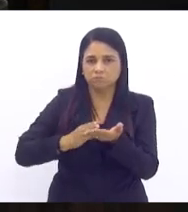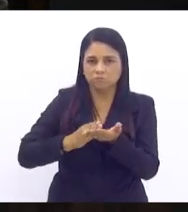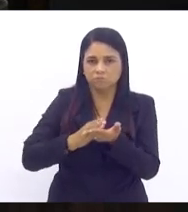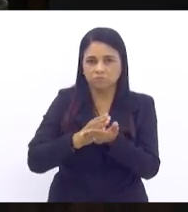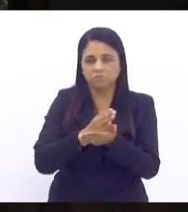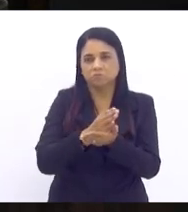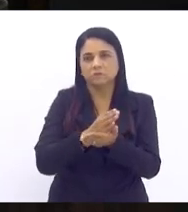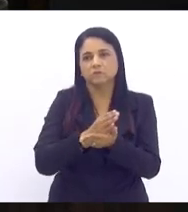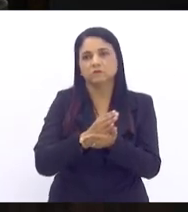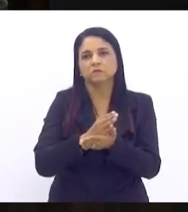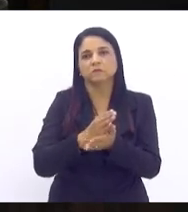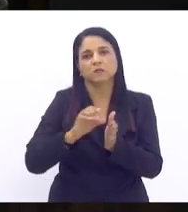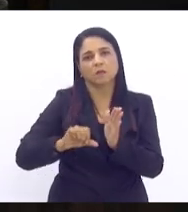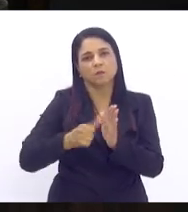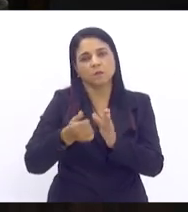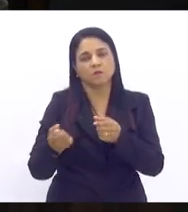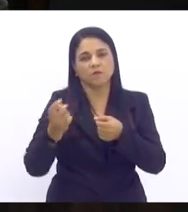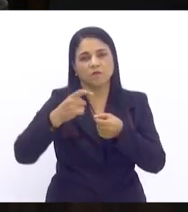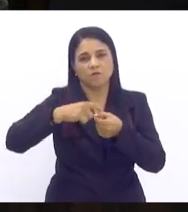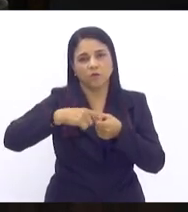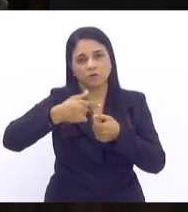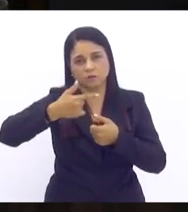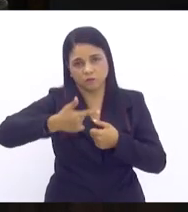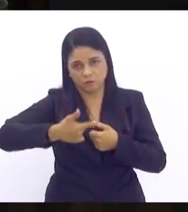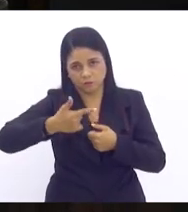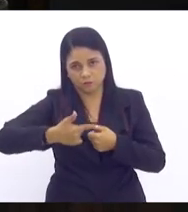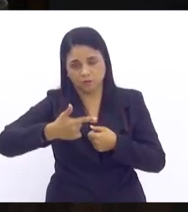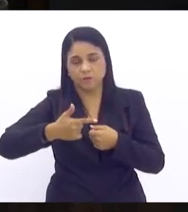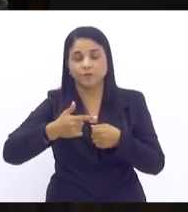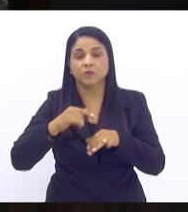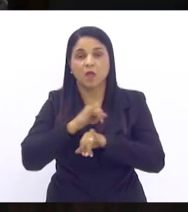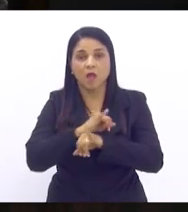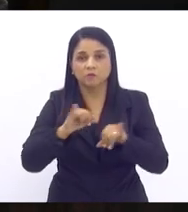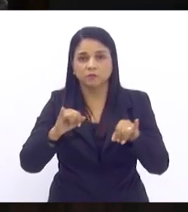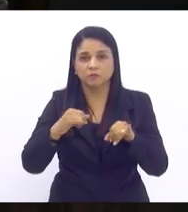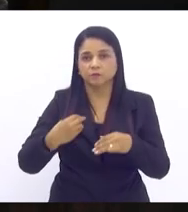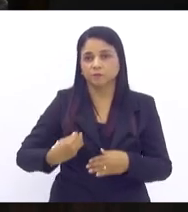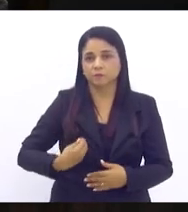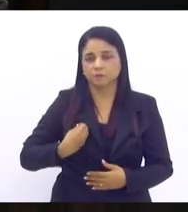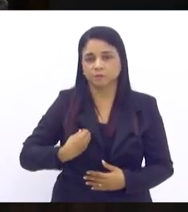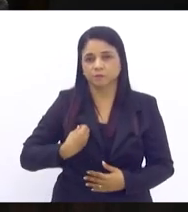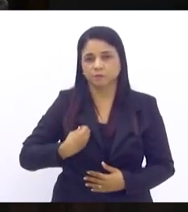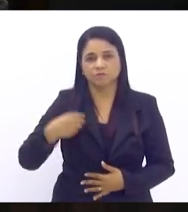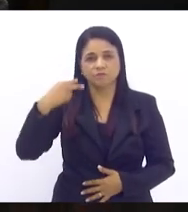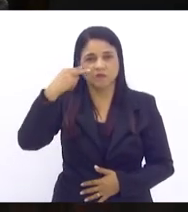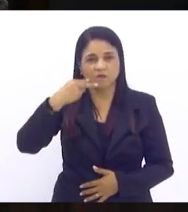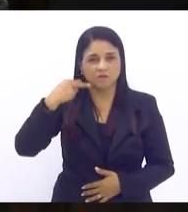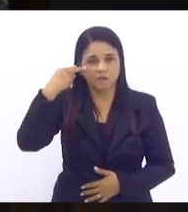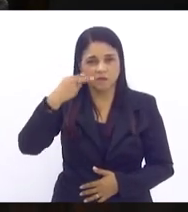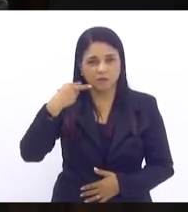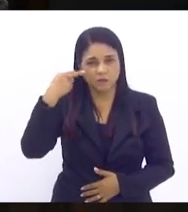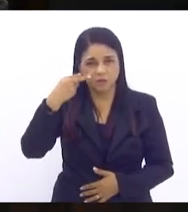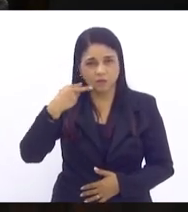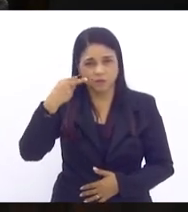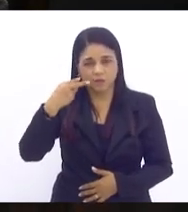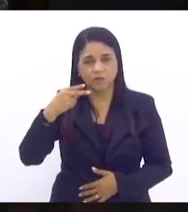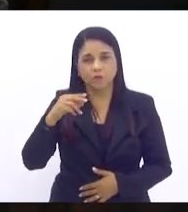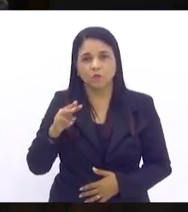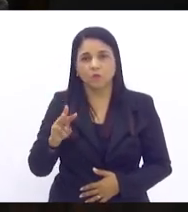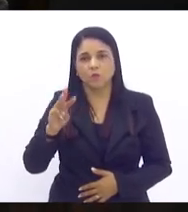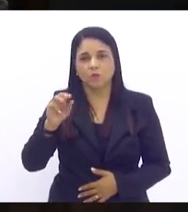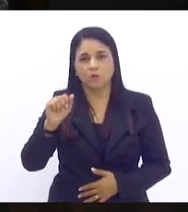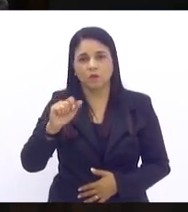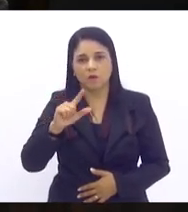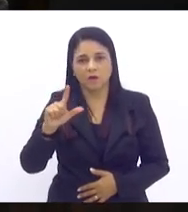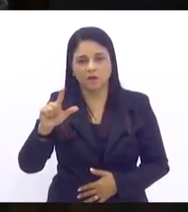Aprovada em primeira, retorna em segundo. Gostaria de anunciar a presença do senhor vereador Wallace,